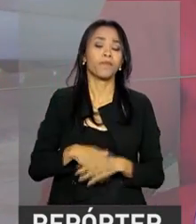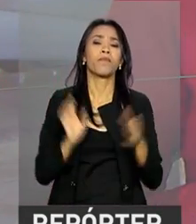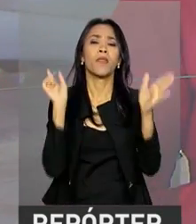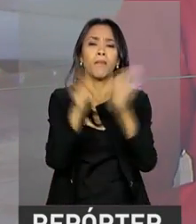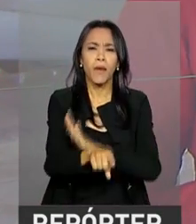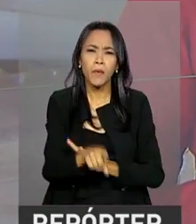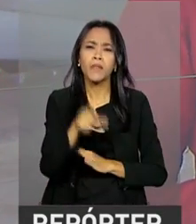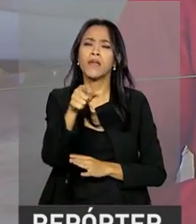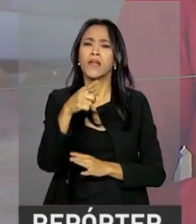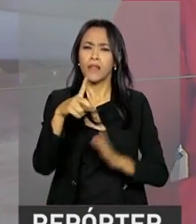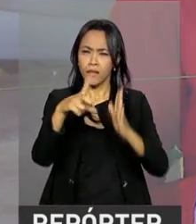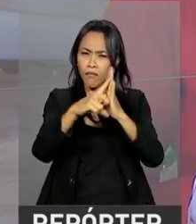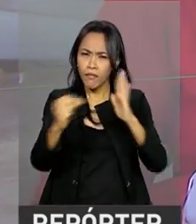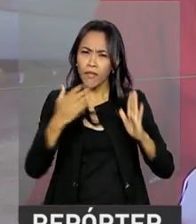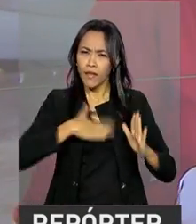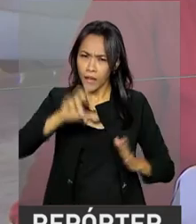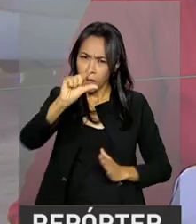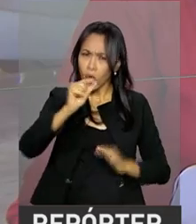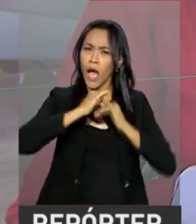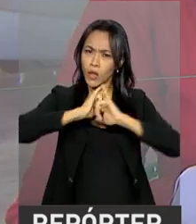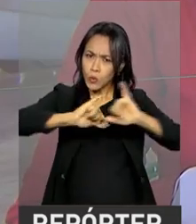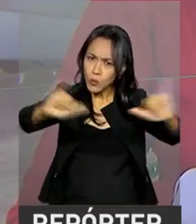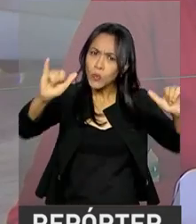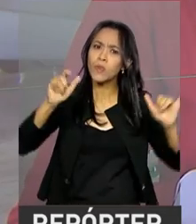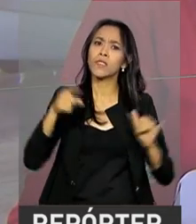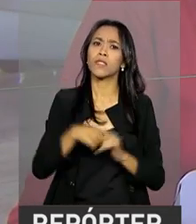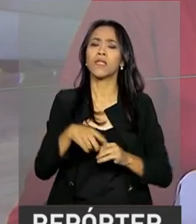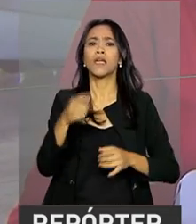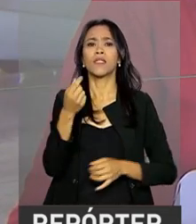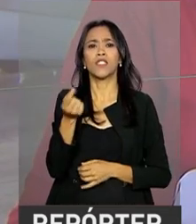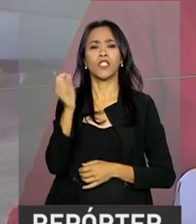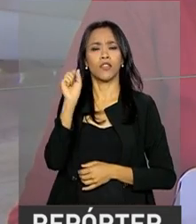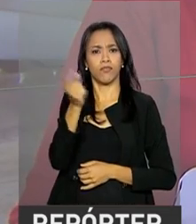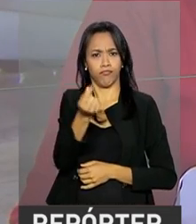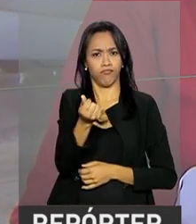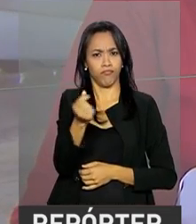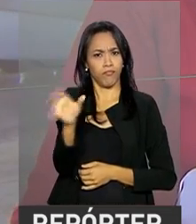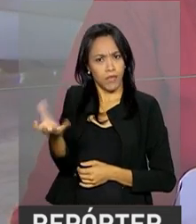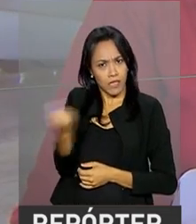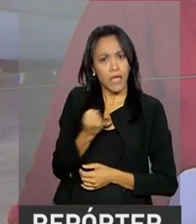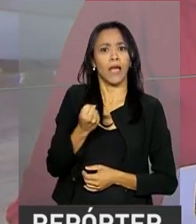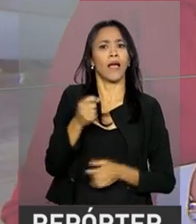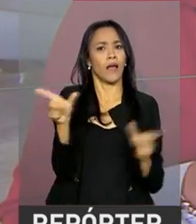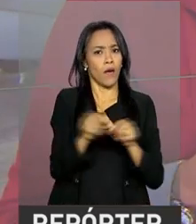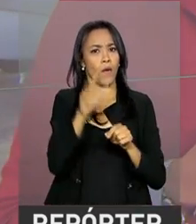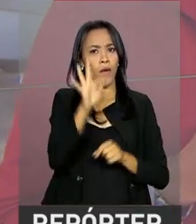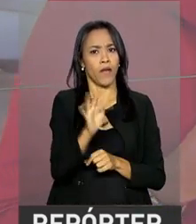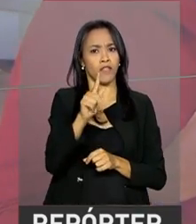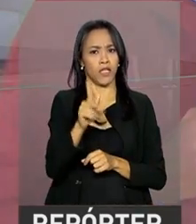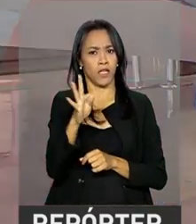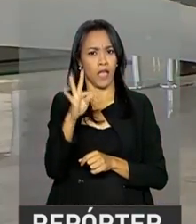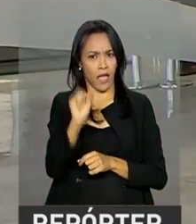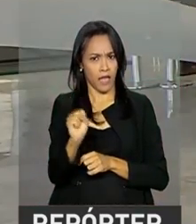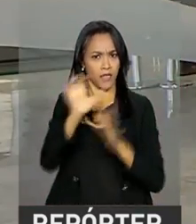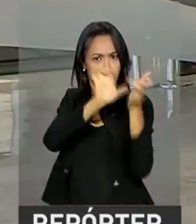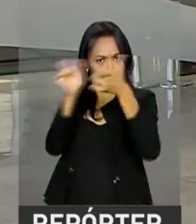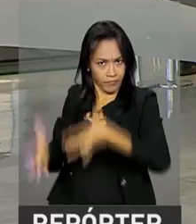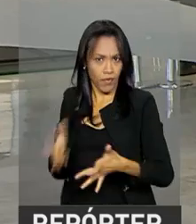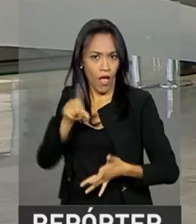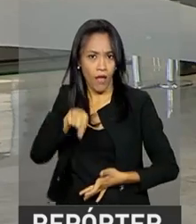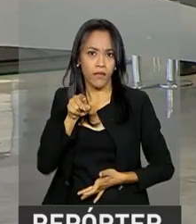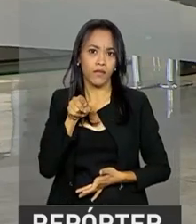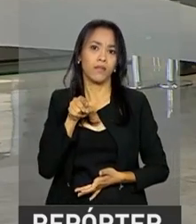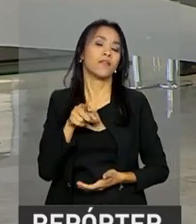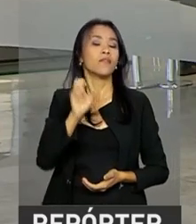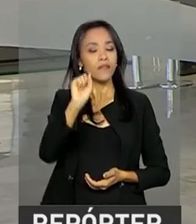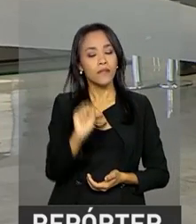Palácio do Planalto, daqui a pouco, tem um anúncio do saque de contas inativas do FGTS, não é isso? É isso mesmo, Renata. Bom,